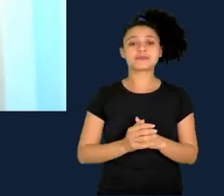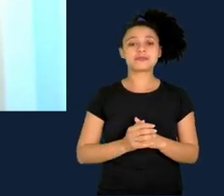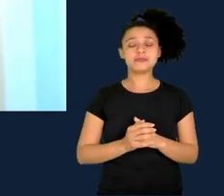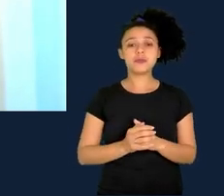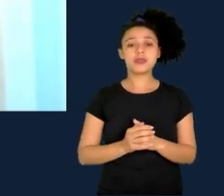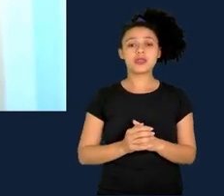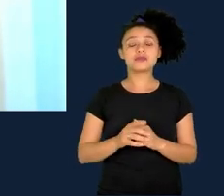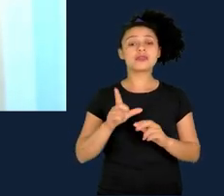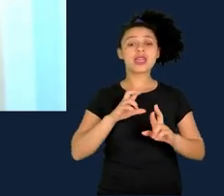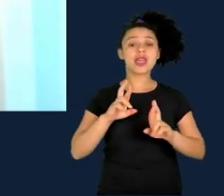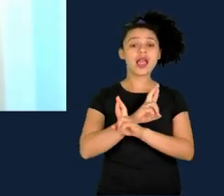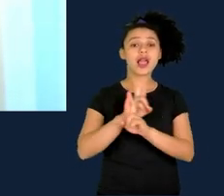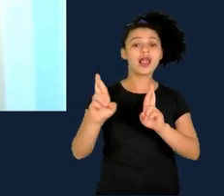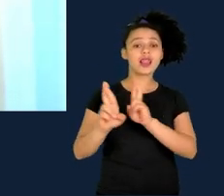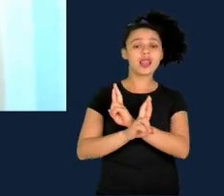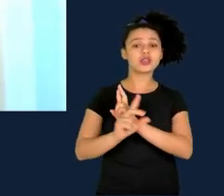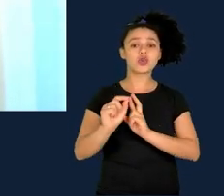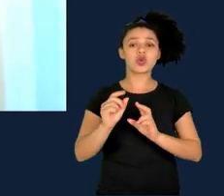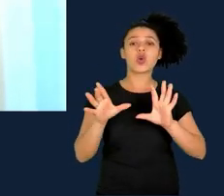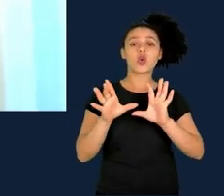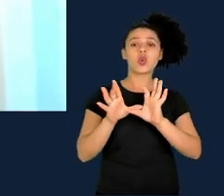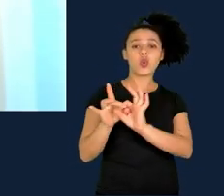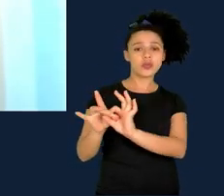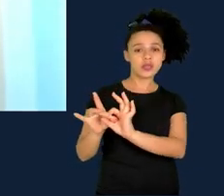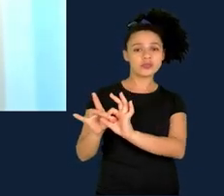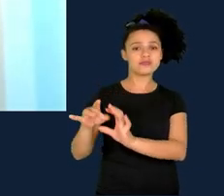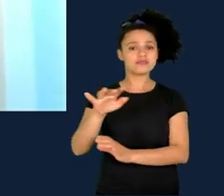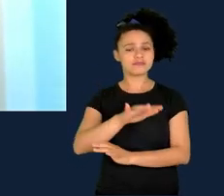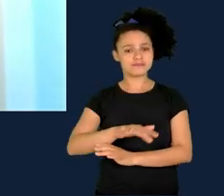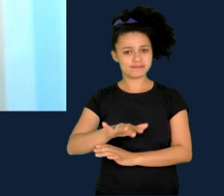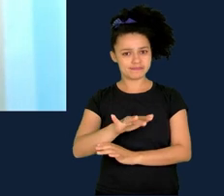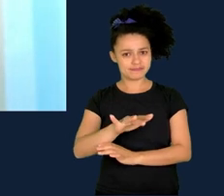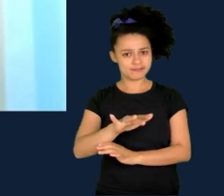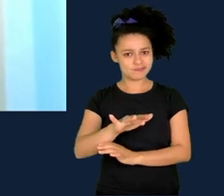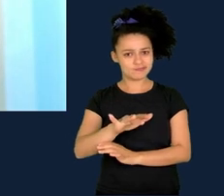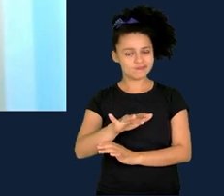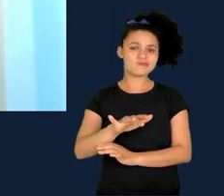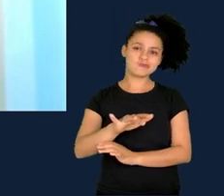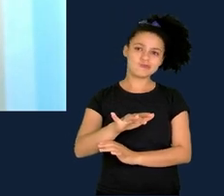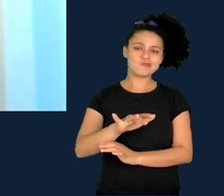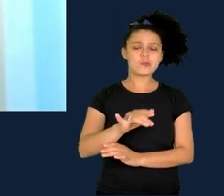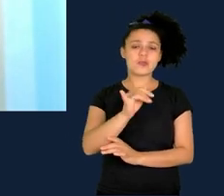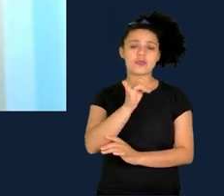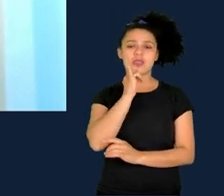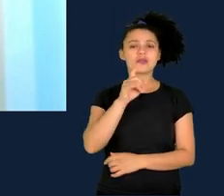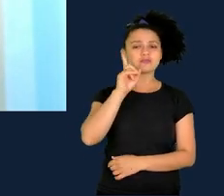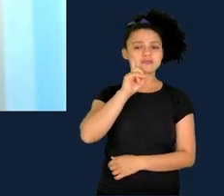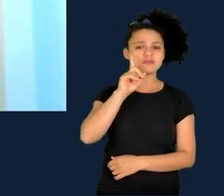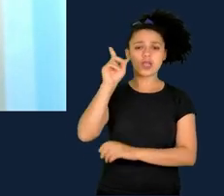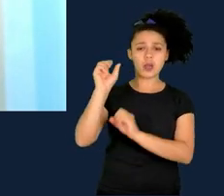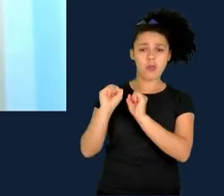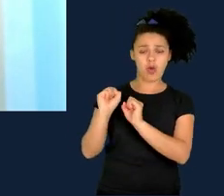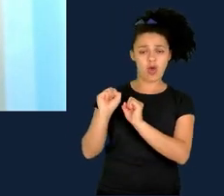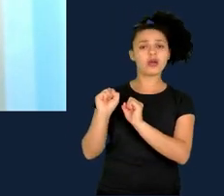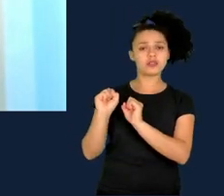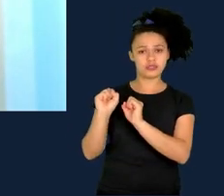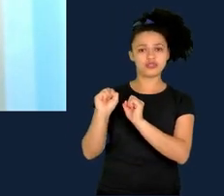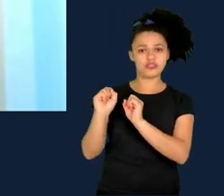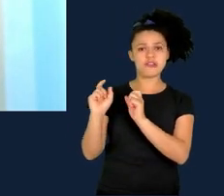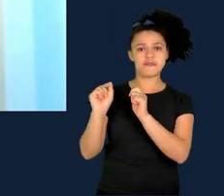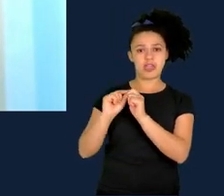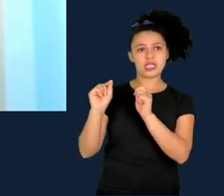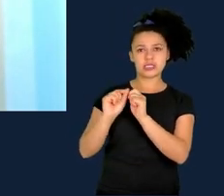tem a ver com o contexto local. Eu acho que, bom, os Estados Unidos podem fazer uma